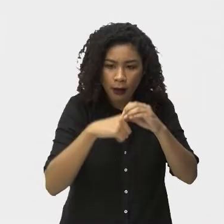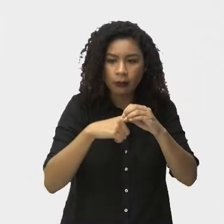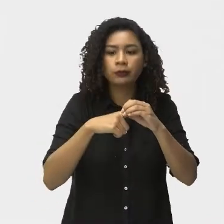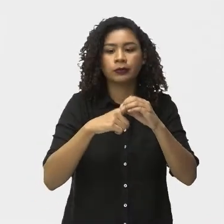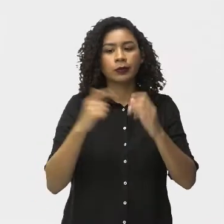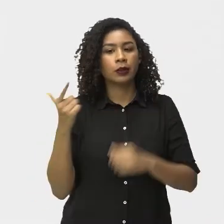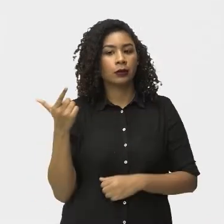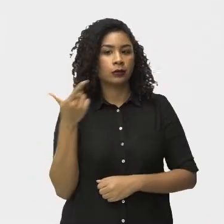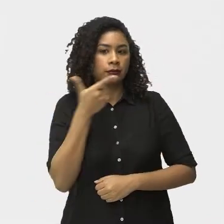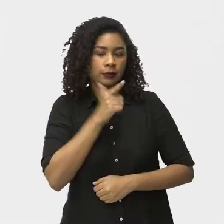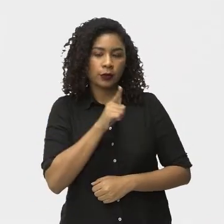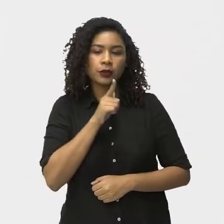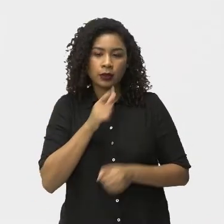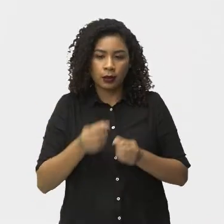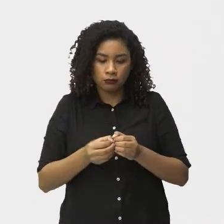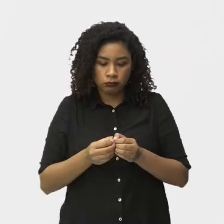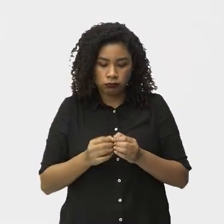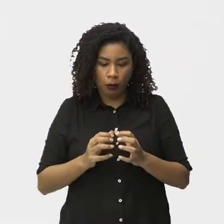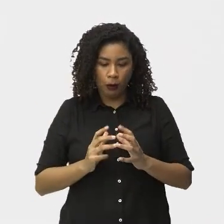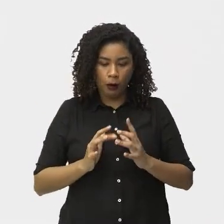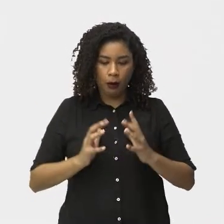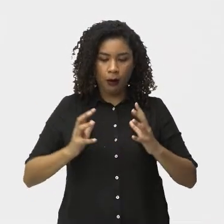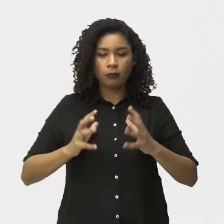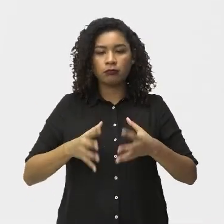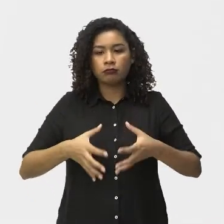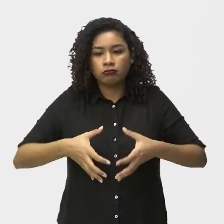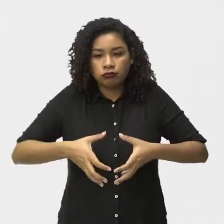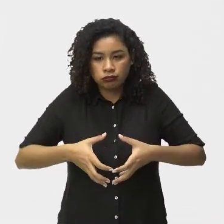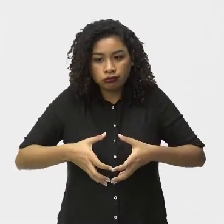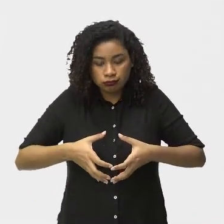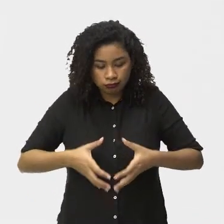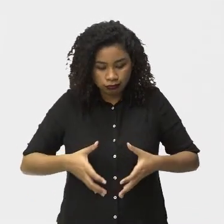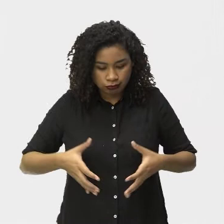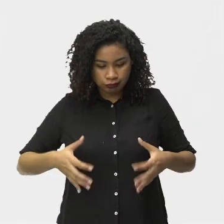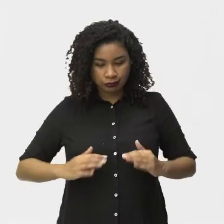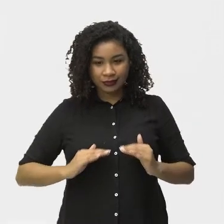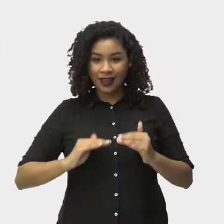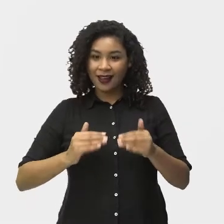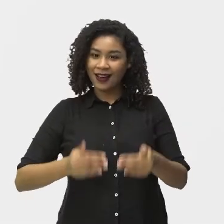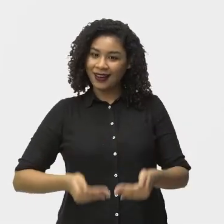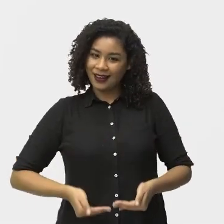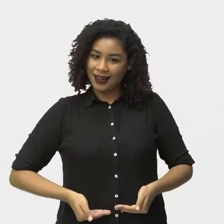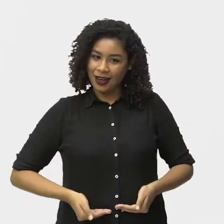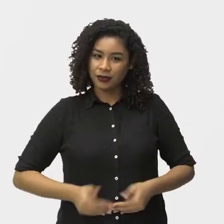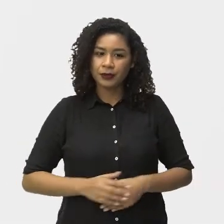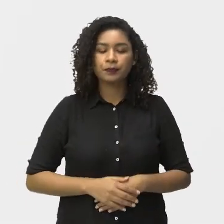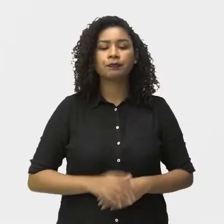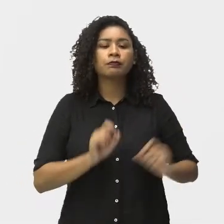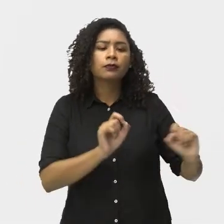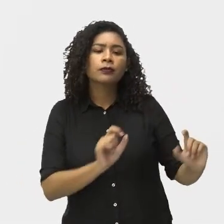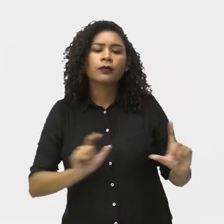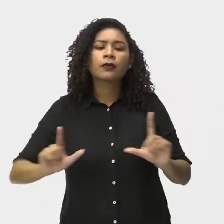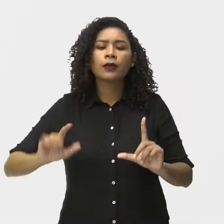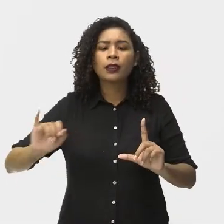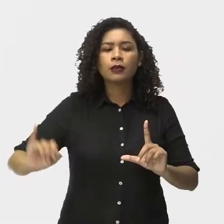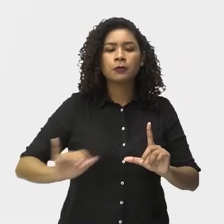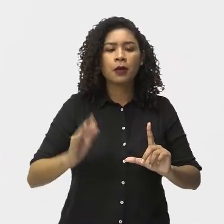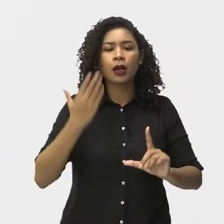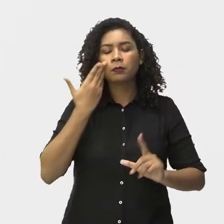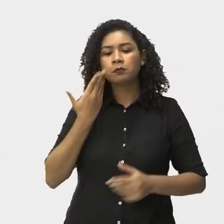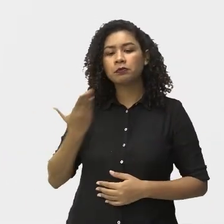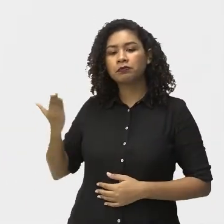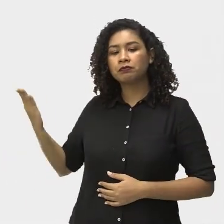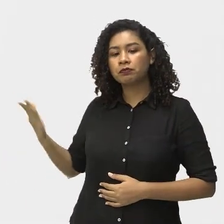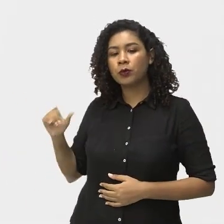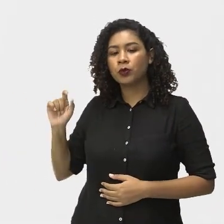é o encontro do espermatozoide com o óvulo. Na outra imagem, você observa mais informações sobre os ovários, que são glândulas